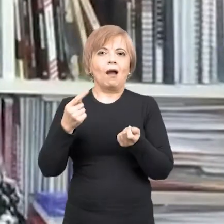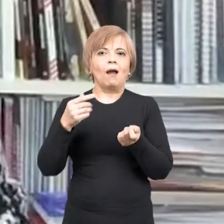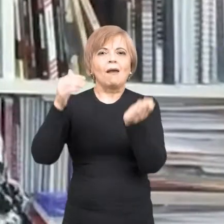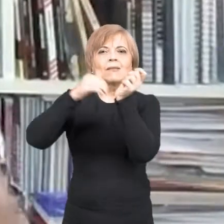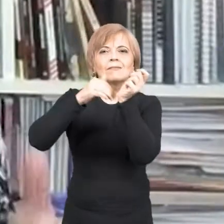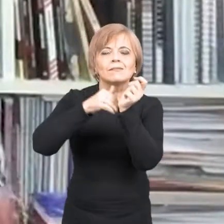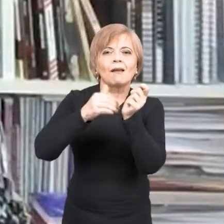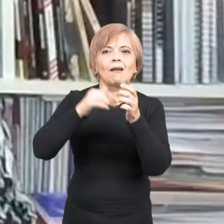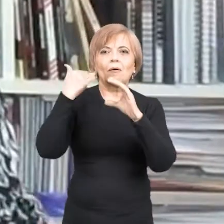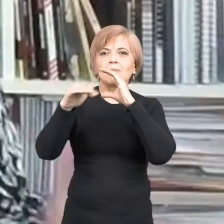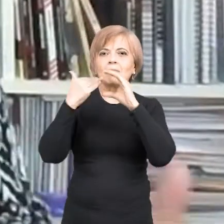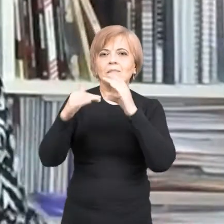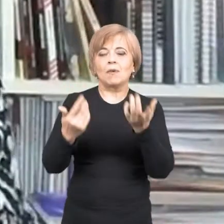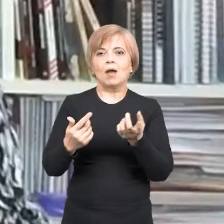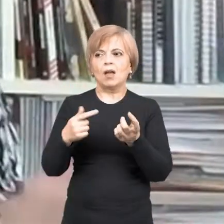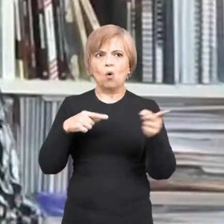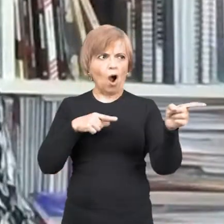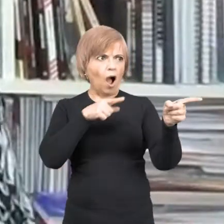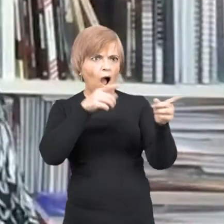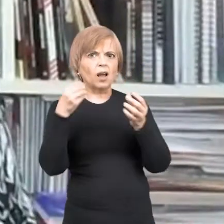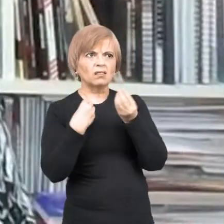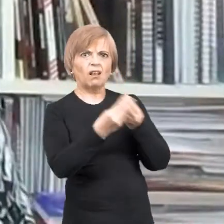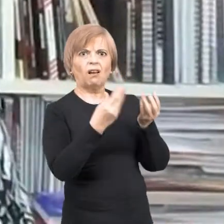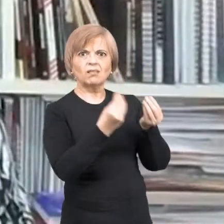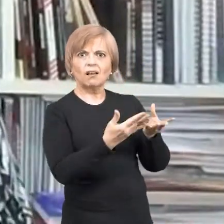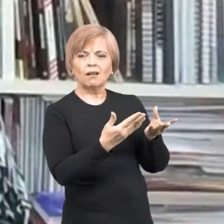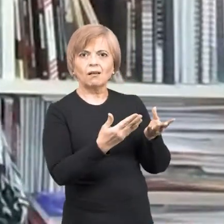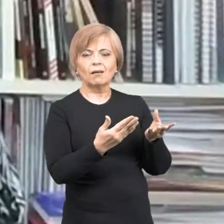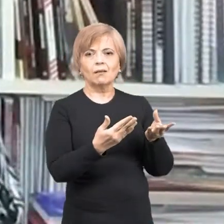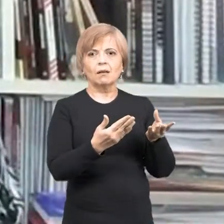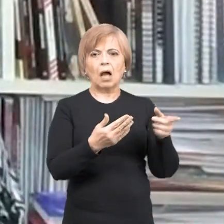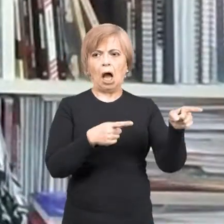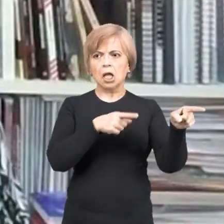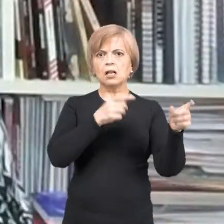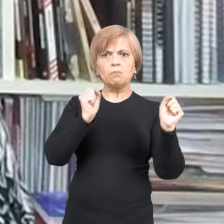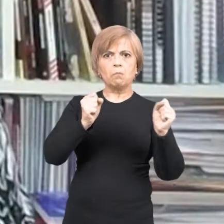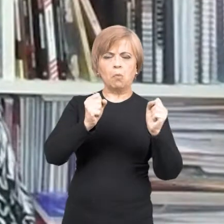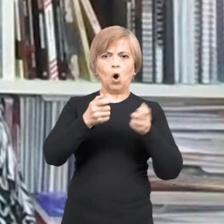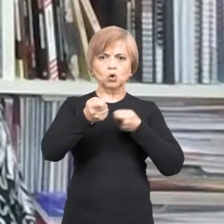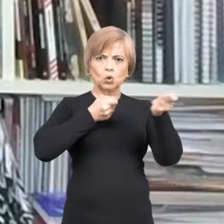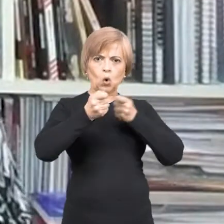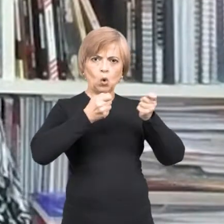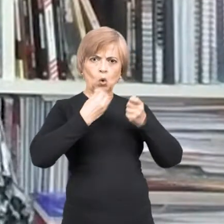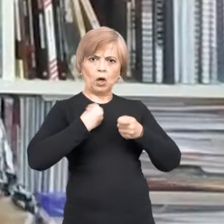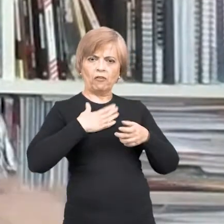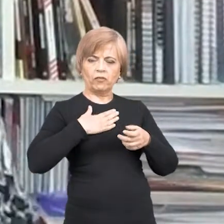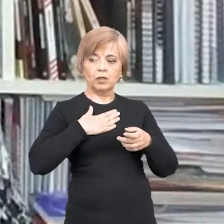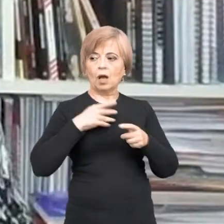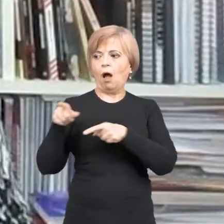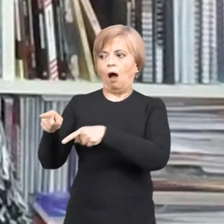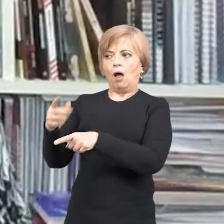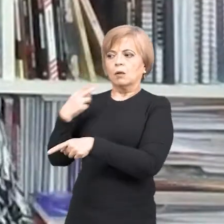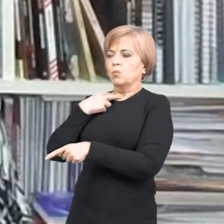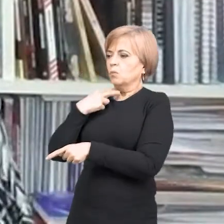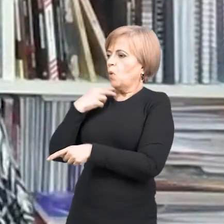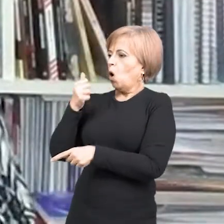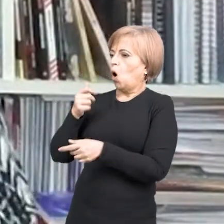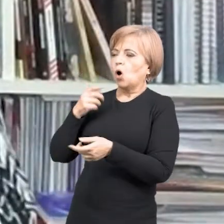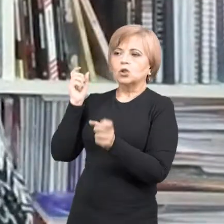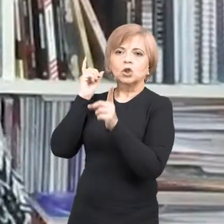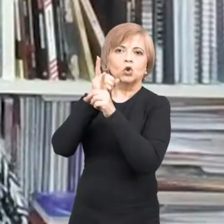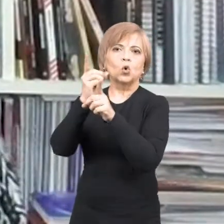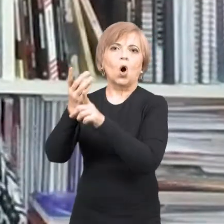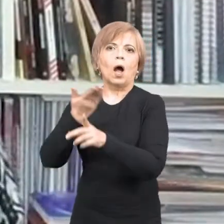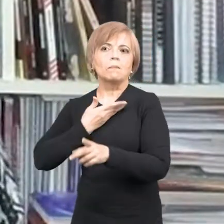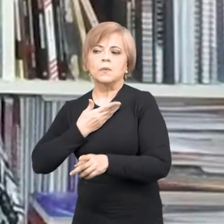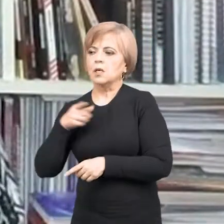para esconder, então o agressor ele pode tomar conta de toda a vida dela. É aquela mulher que não pode se encontrar com as amigas, não pode se encontrar às